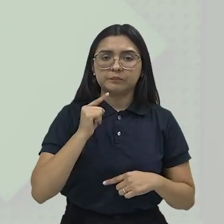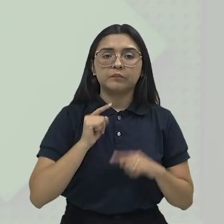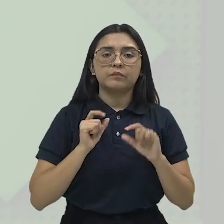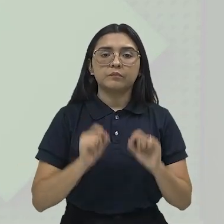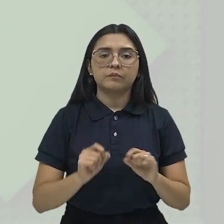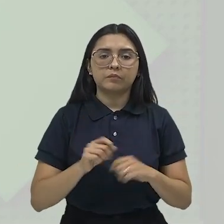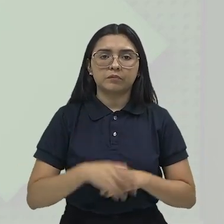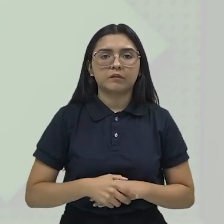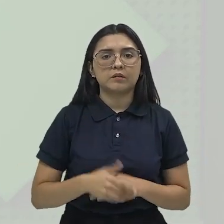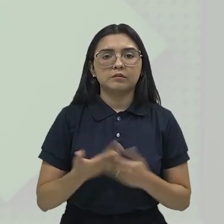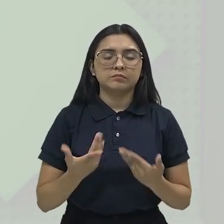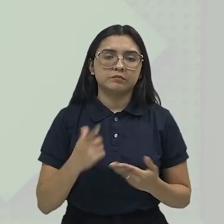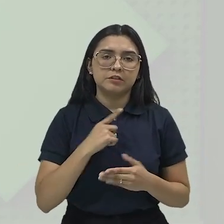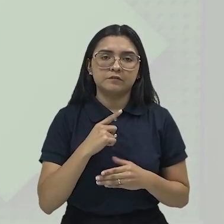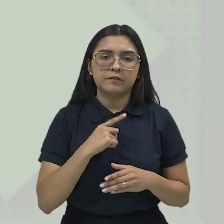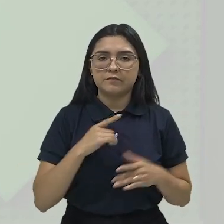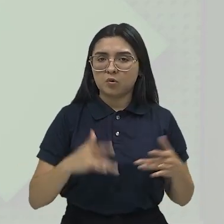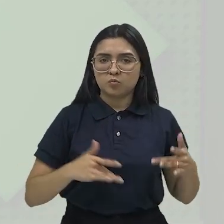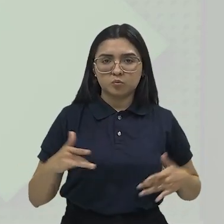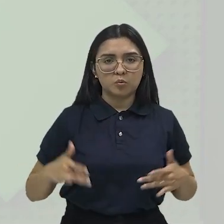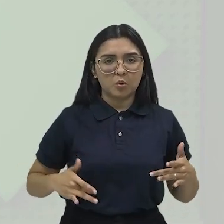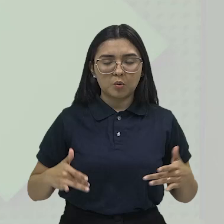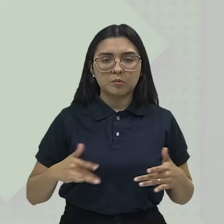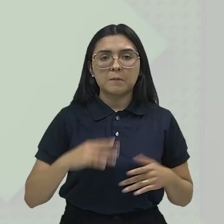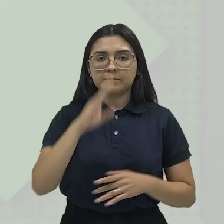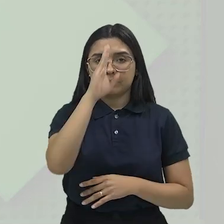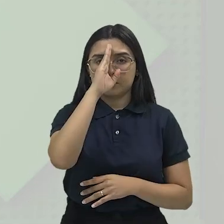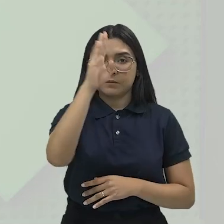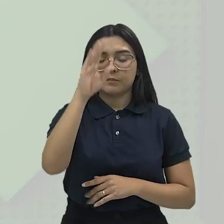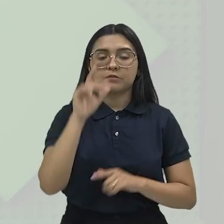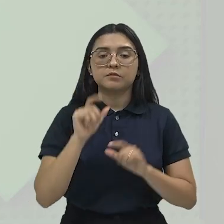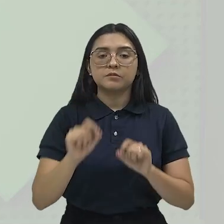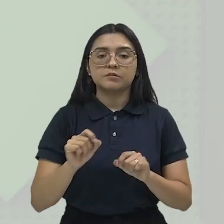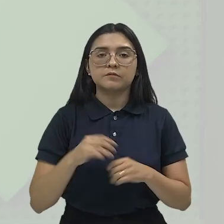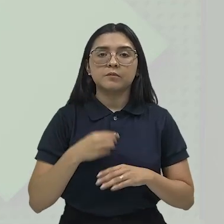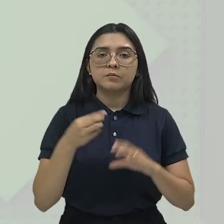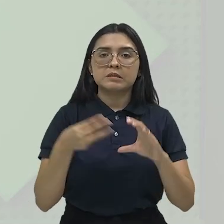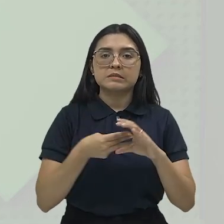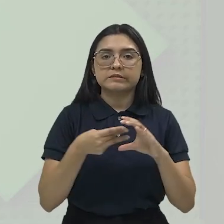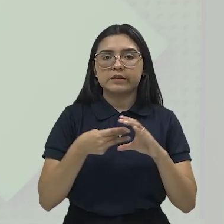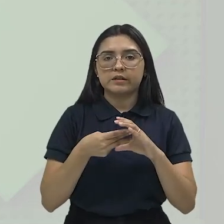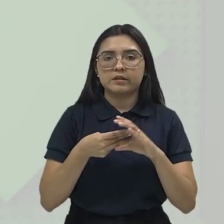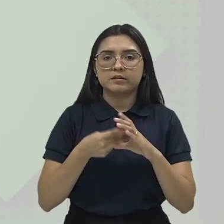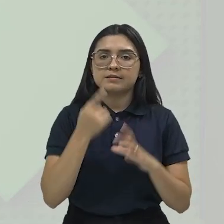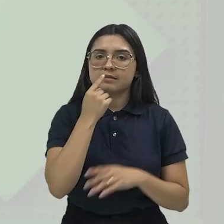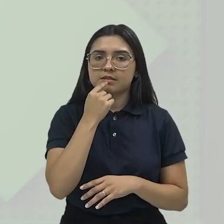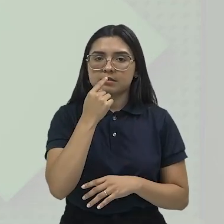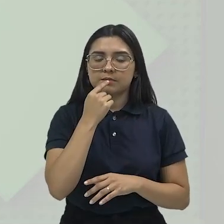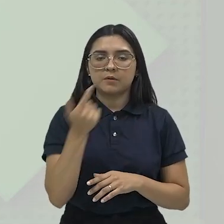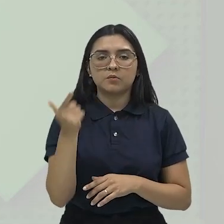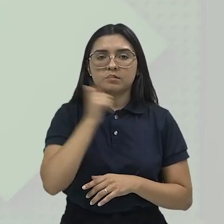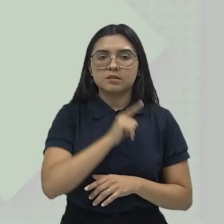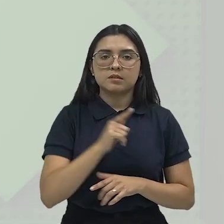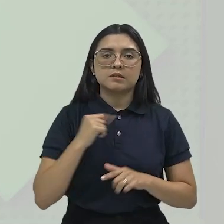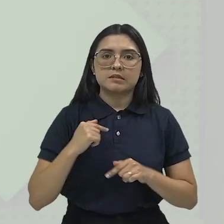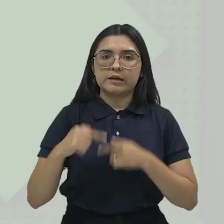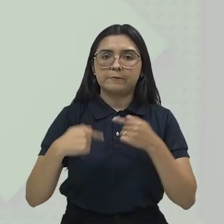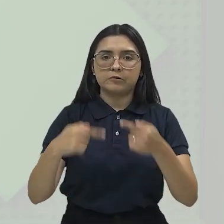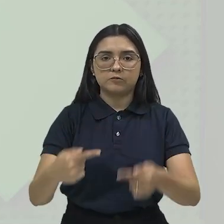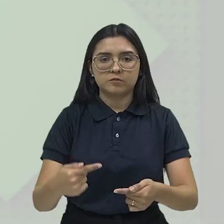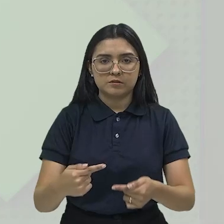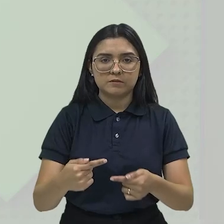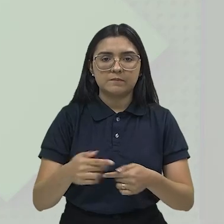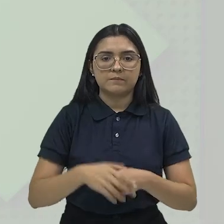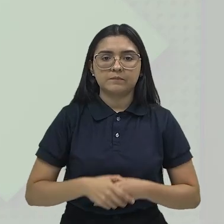vai se instalar em alguns órgãos, né, mas principalmente ele vai procurar células sanguíneas para se reproduzir. Vai utilizar